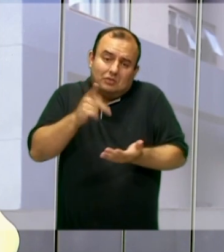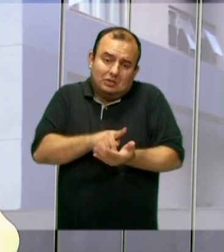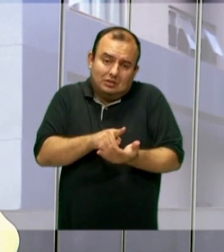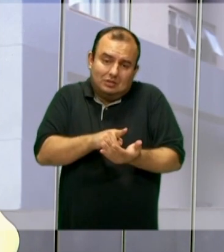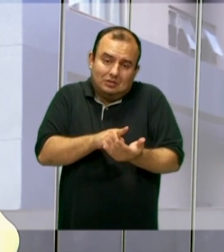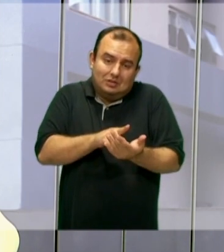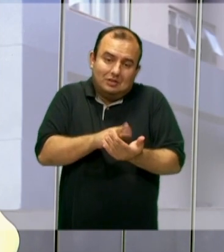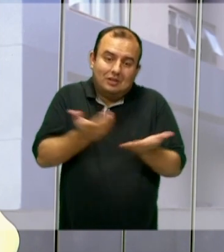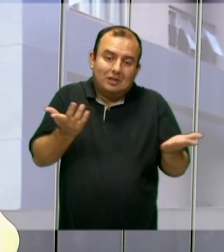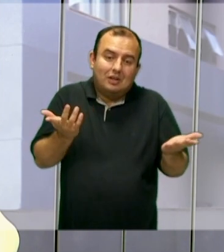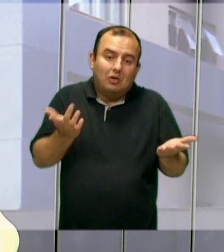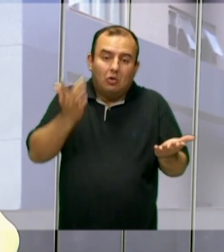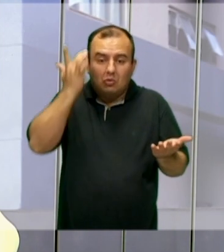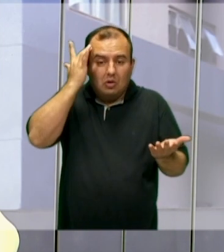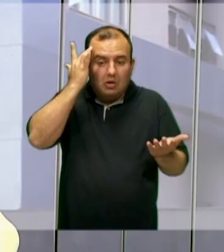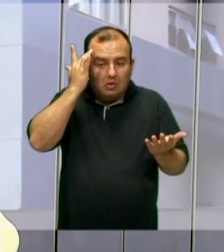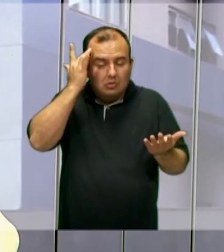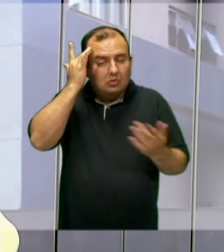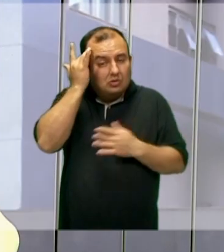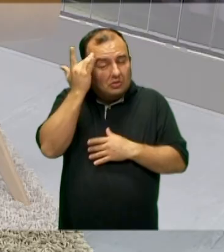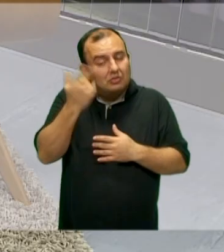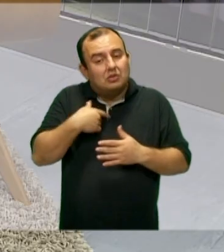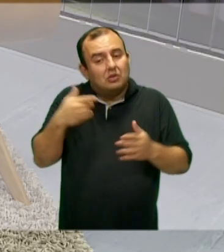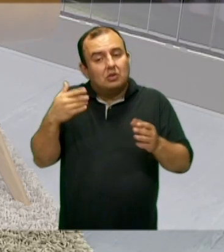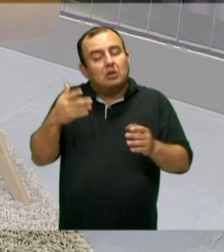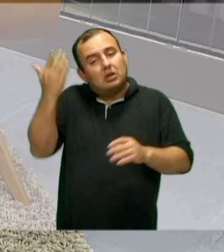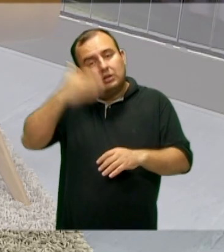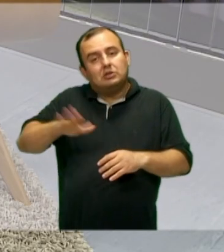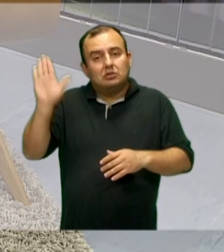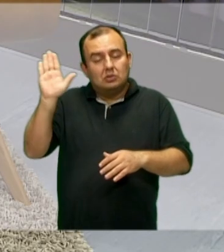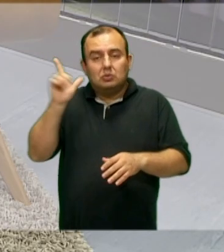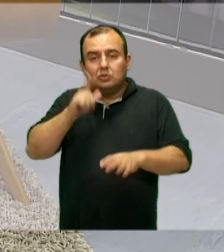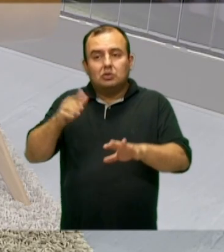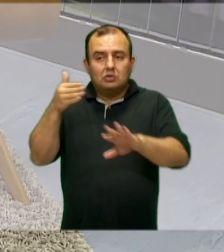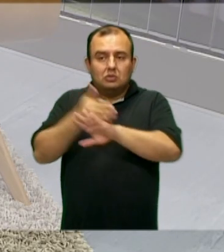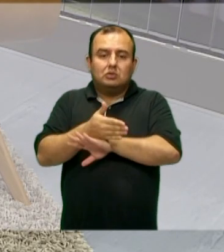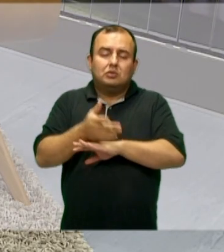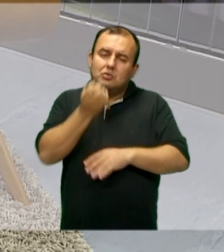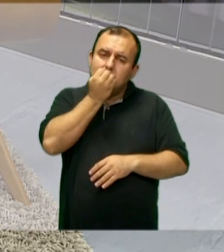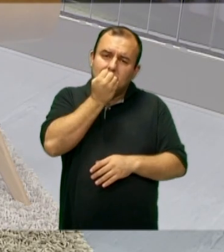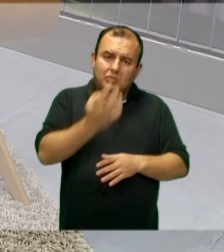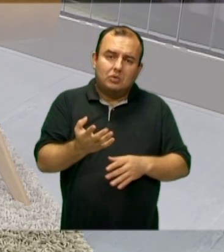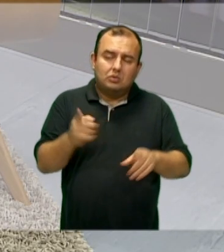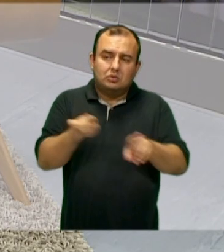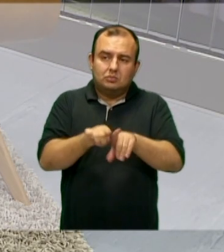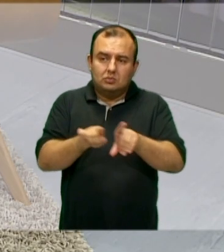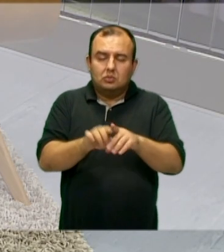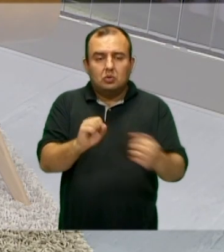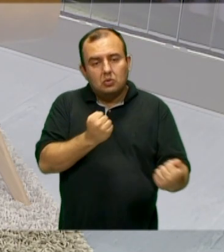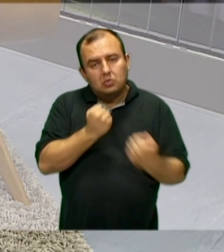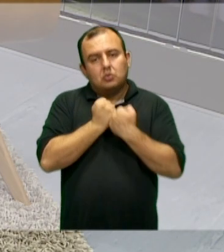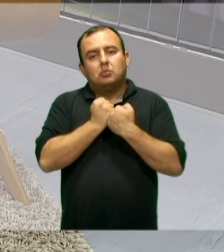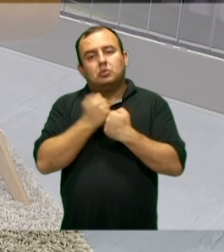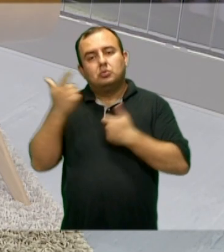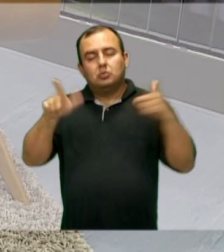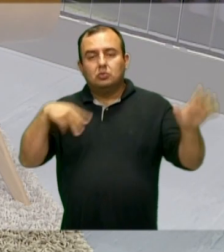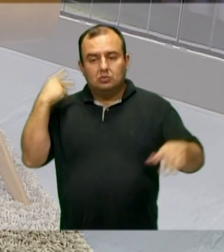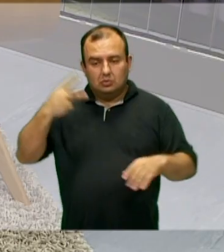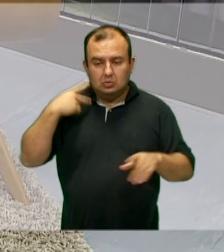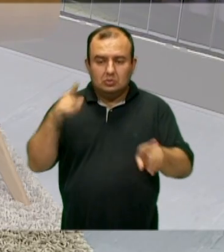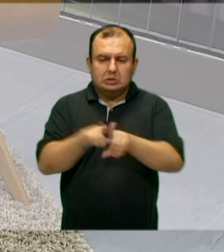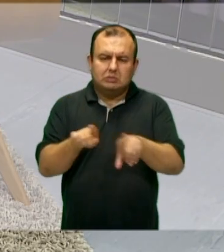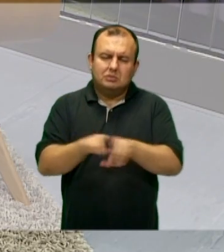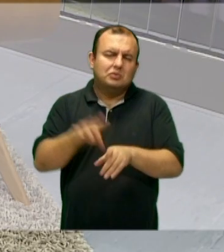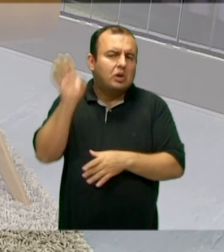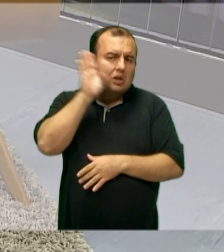achava que eu ia conseguir me candidatar como presidente da Câmara, né? Foi muito bom, eu contei com o apoio dos outros vereadores, foi